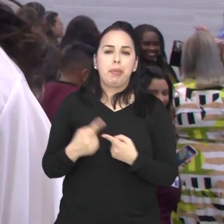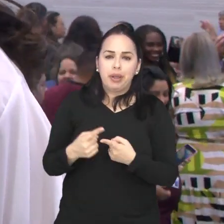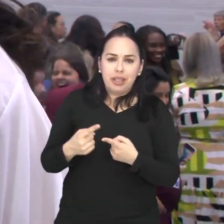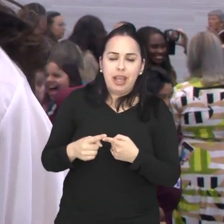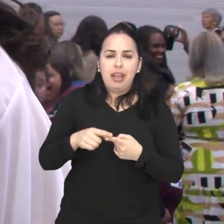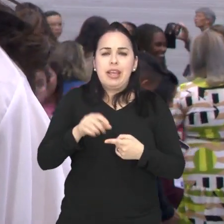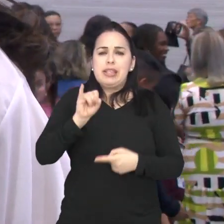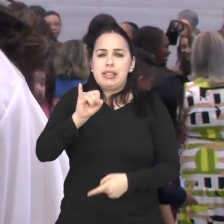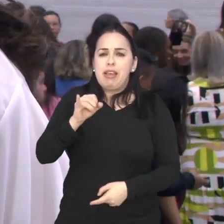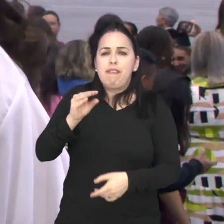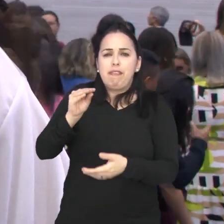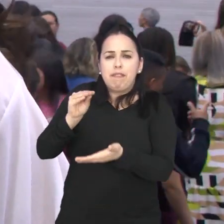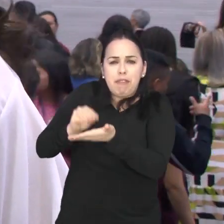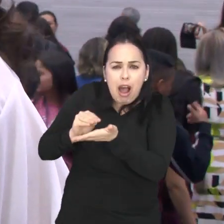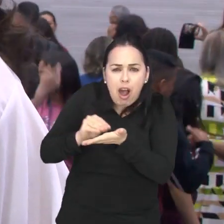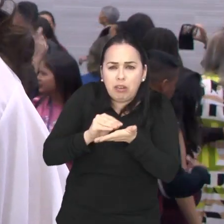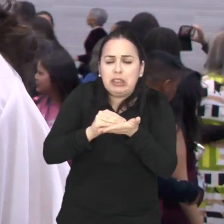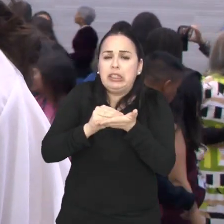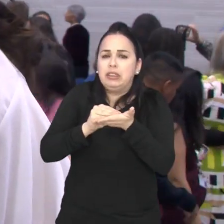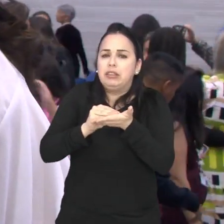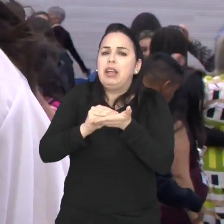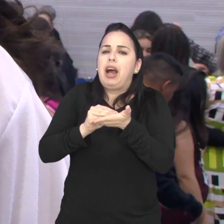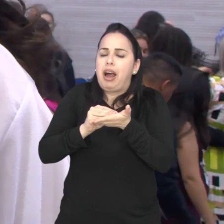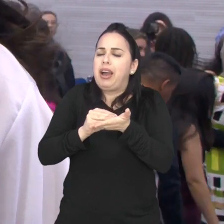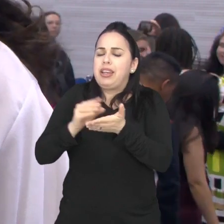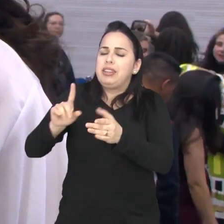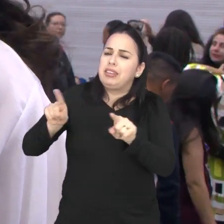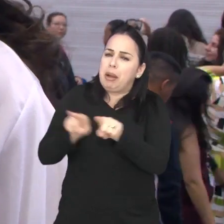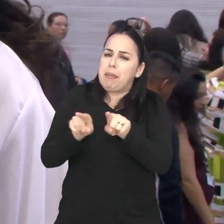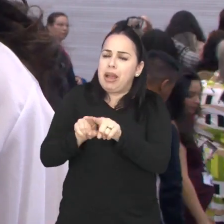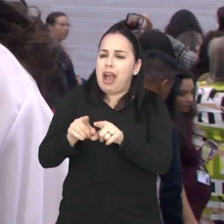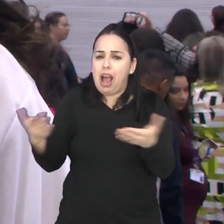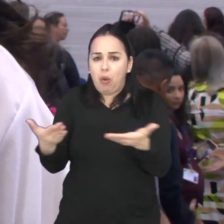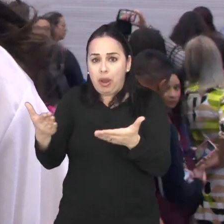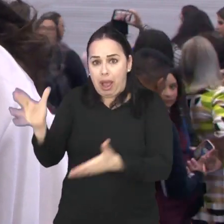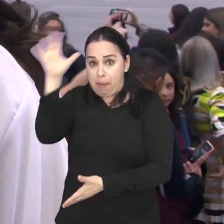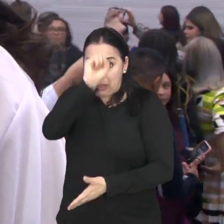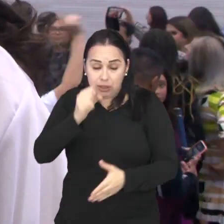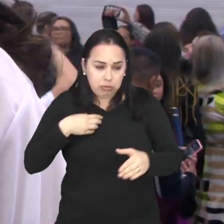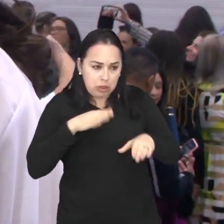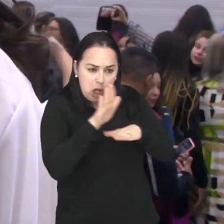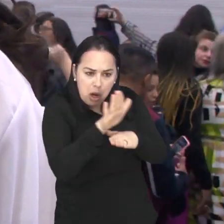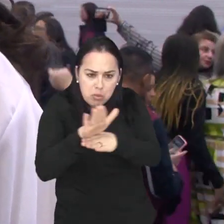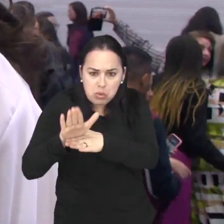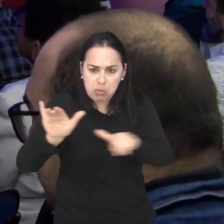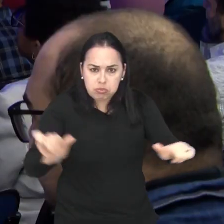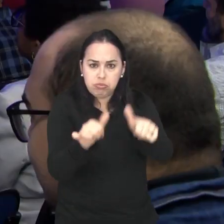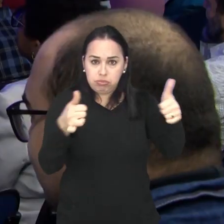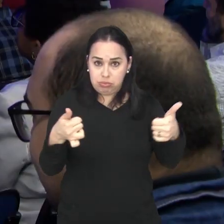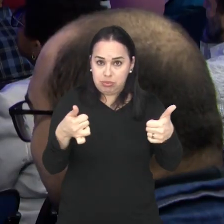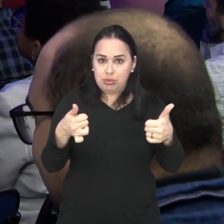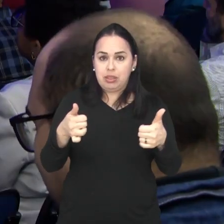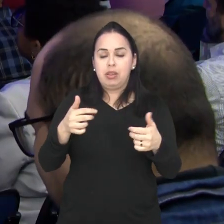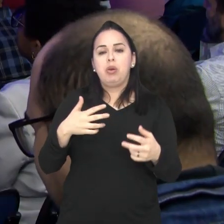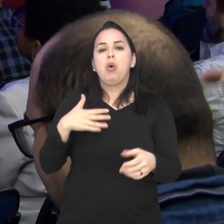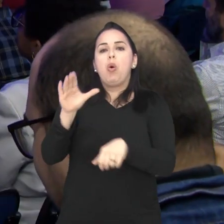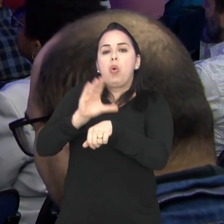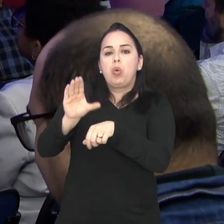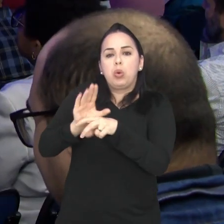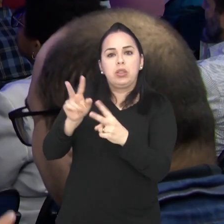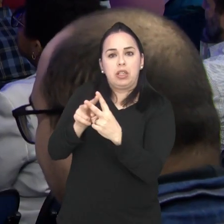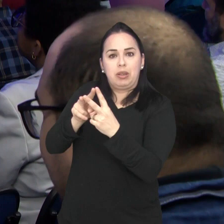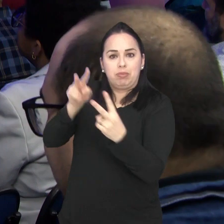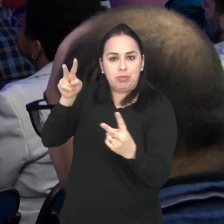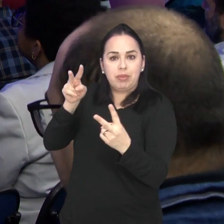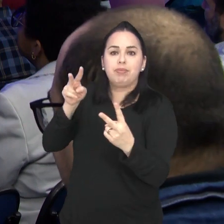com precocidade eles vão poder triar os casos que realmente necessitam de uma atenção imediata. A formação aconteceu de